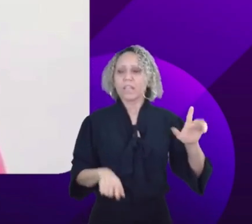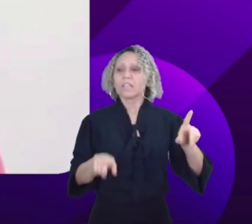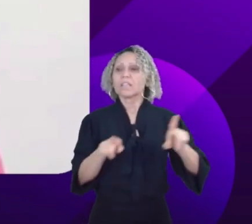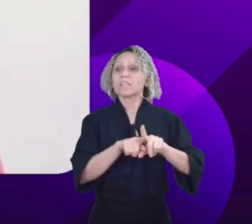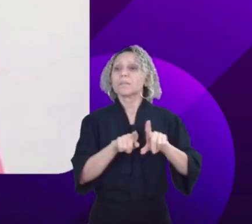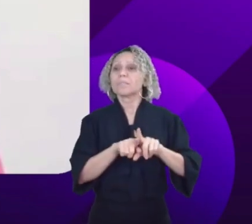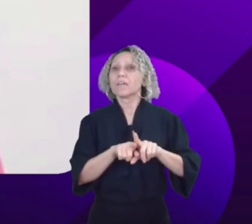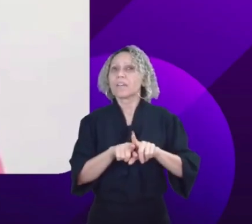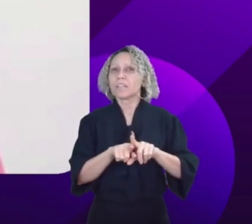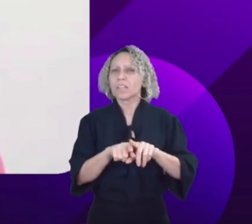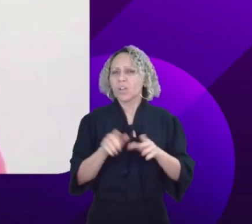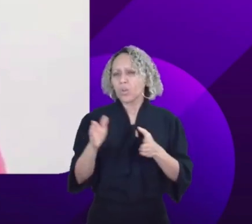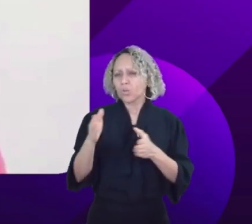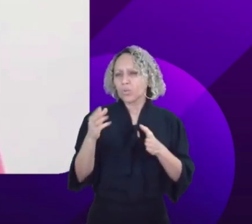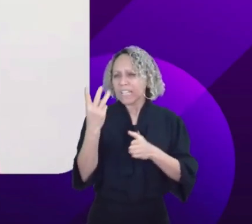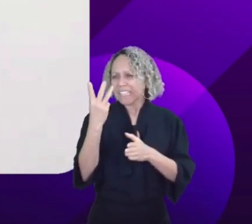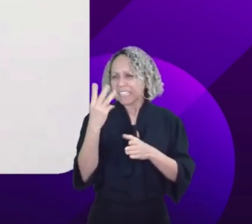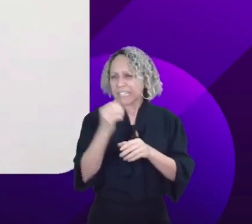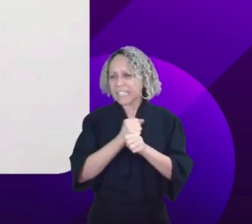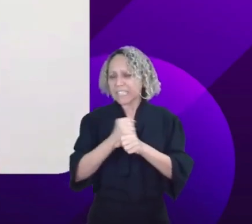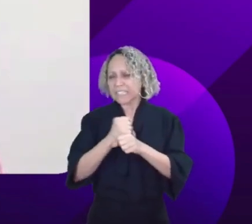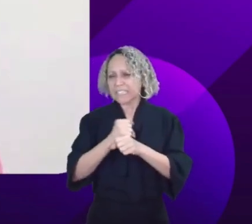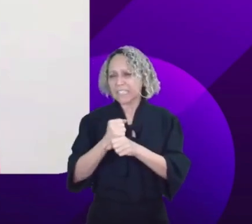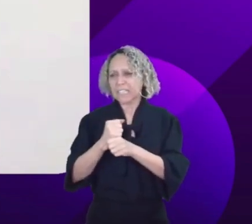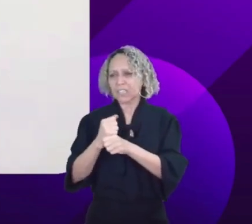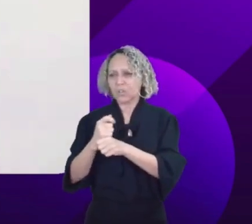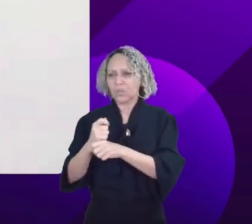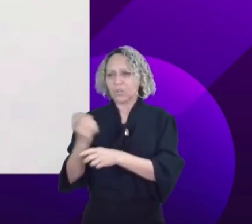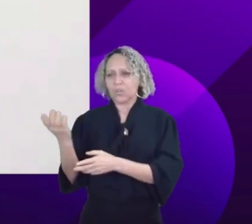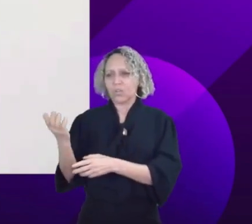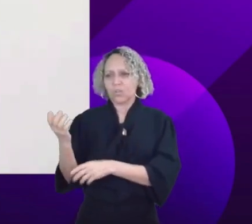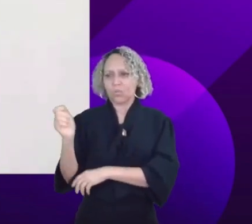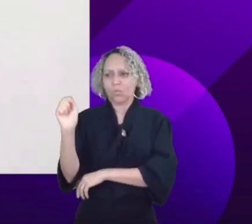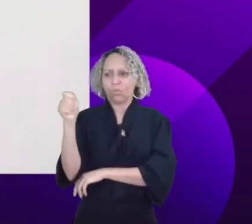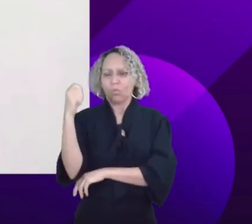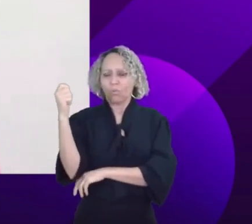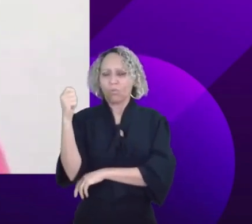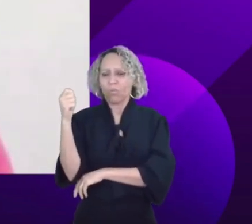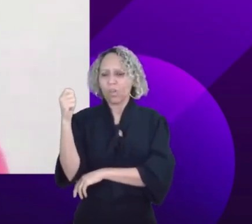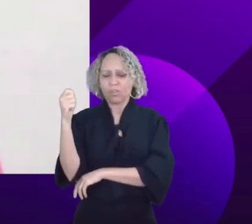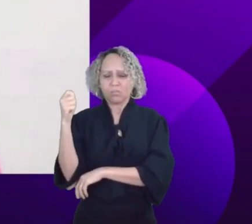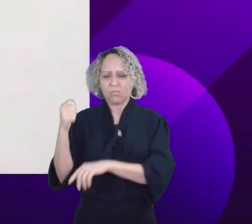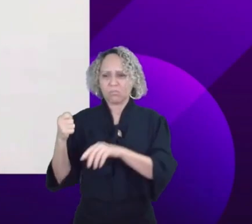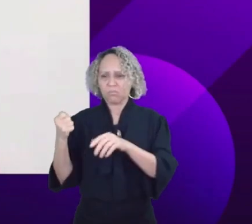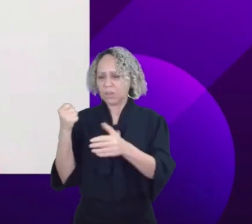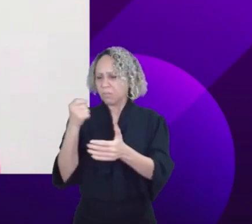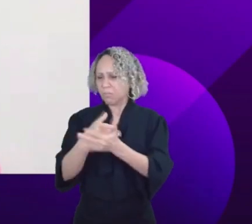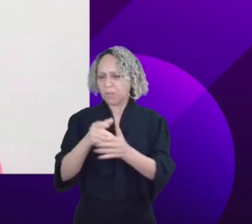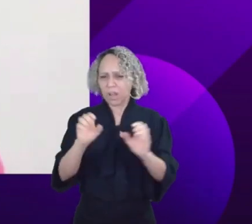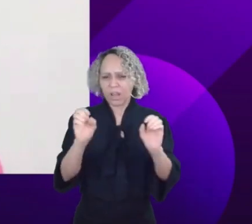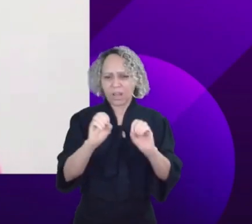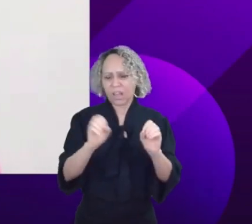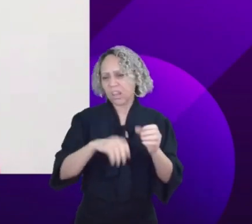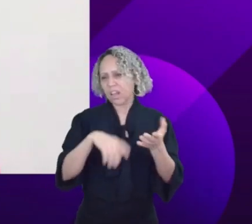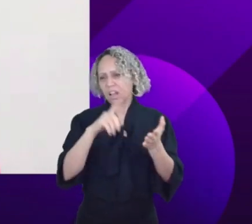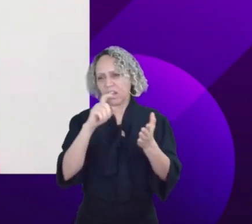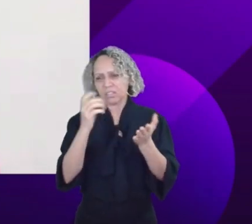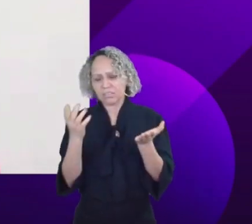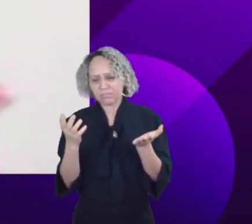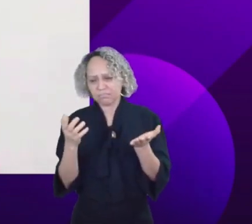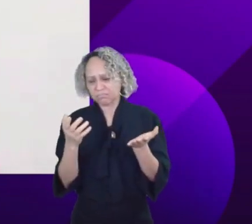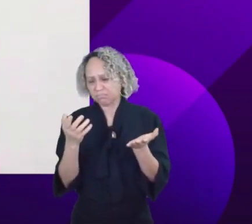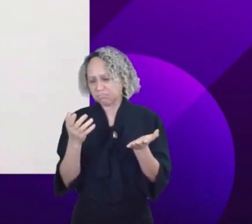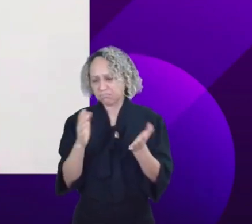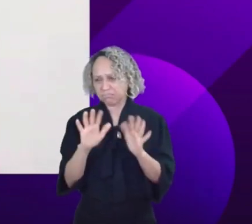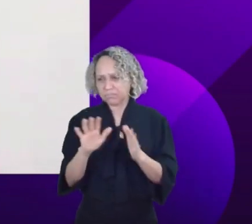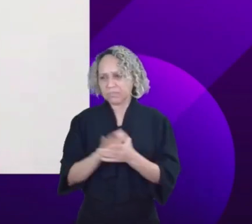anos, né? Então, isso é um grande respiro para o governo do estado, né? Com a anistia do juro desse pagamento. Então,